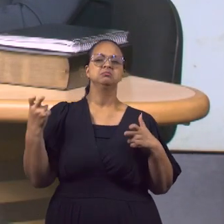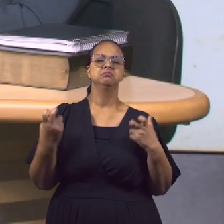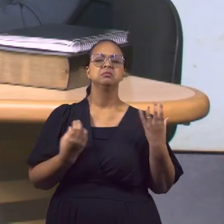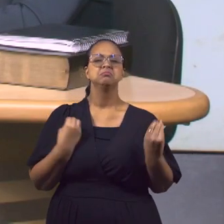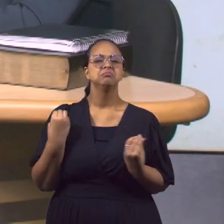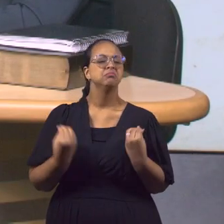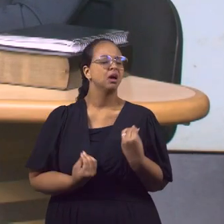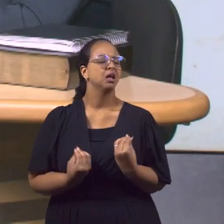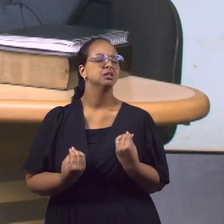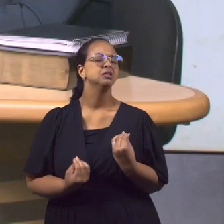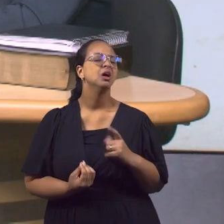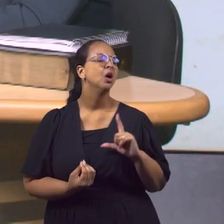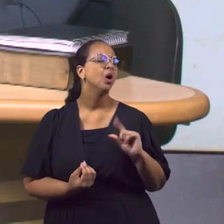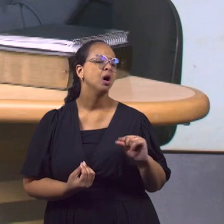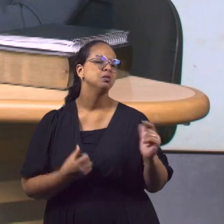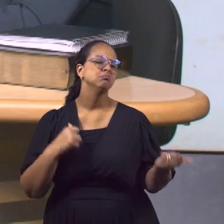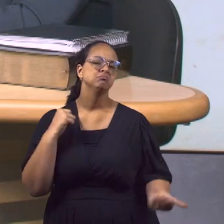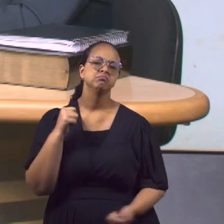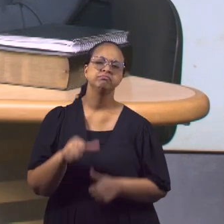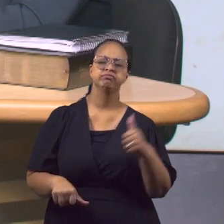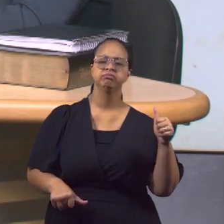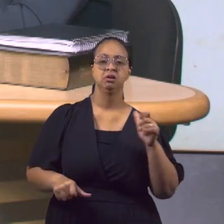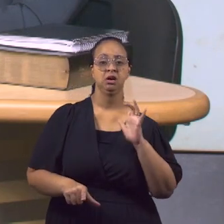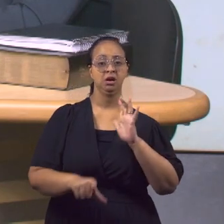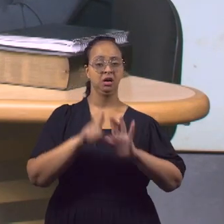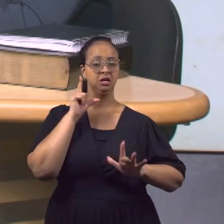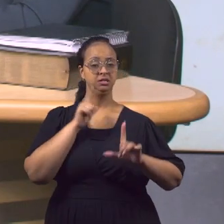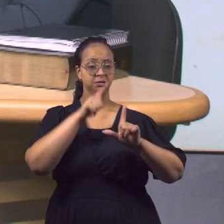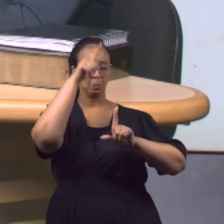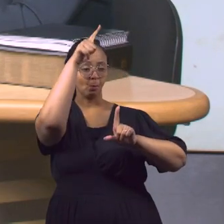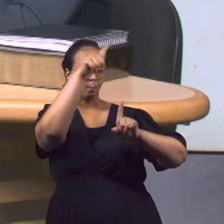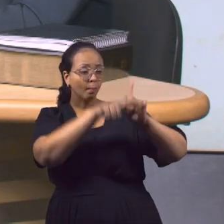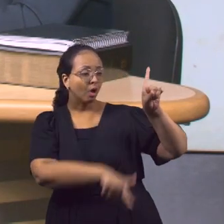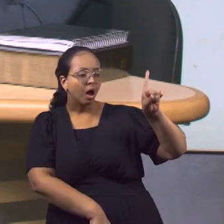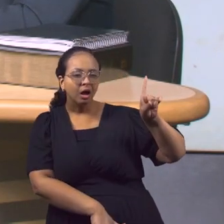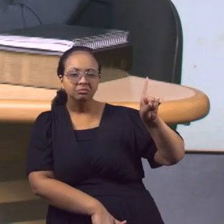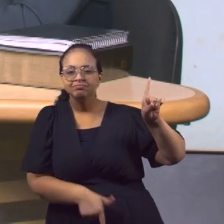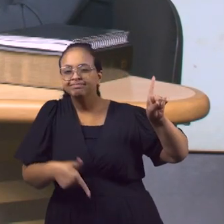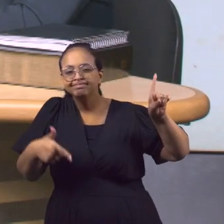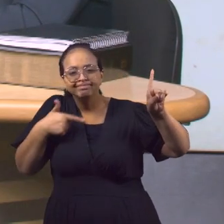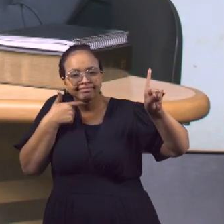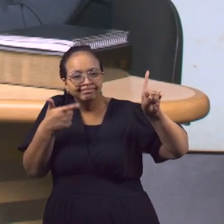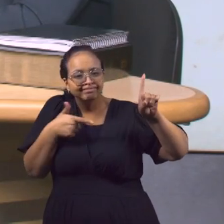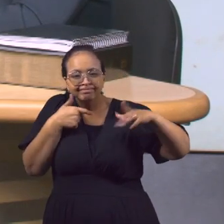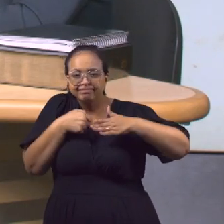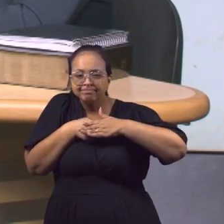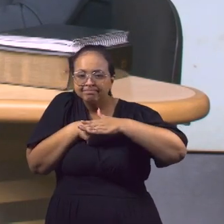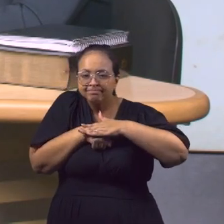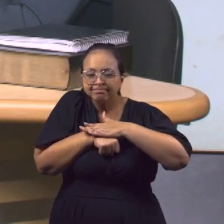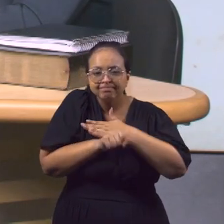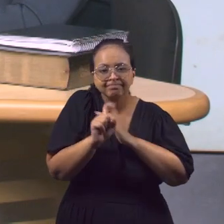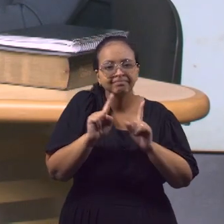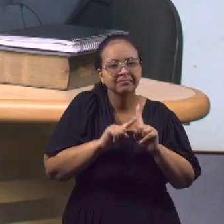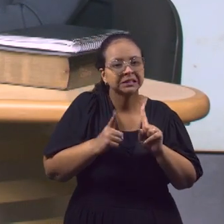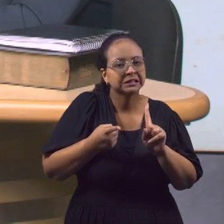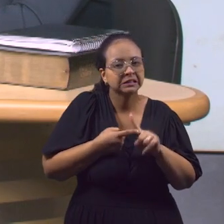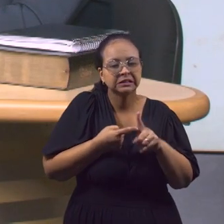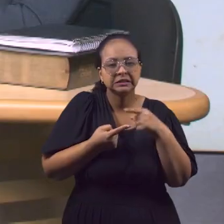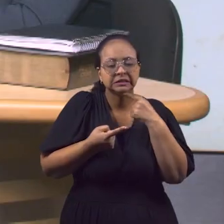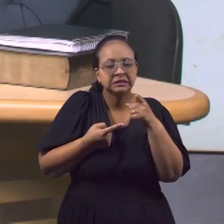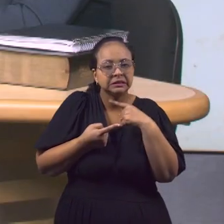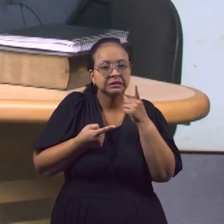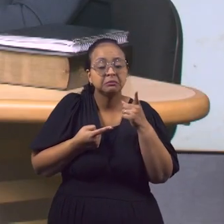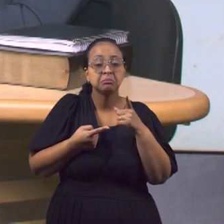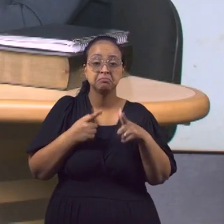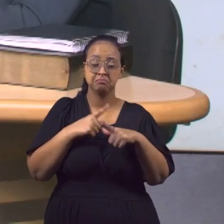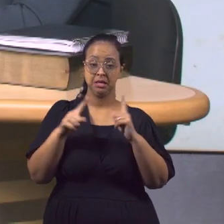tão radical, né, que aquela que antes era estéril, não tinha condição de dar à luz. Lá